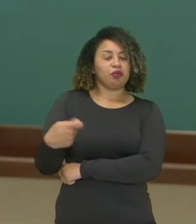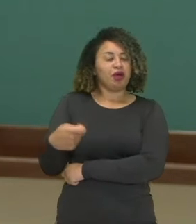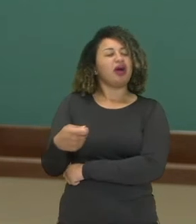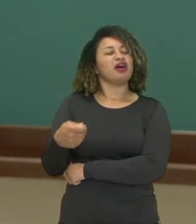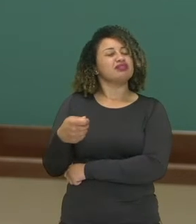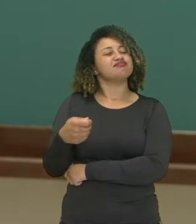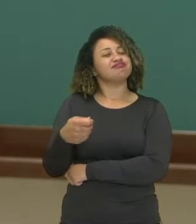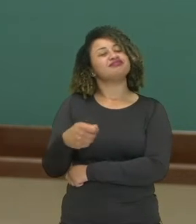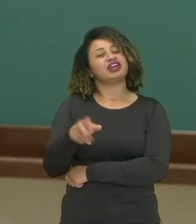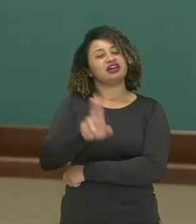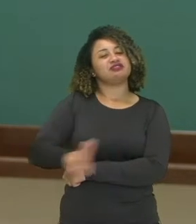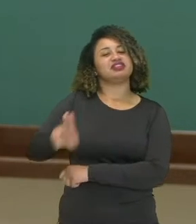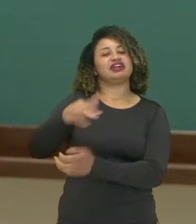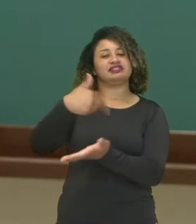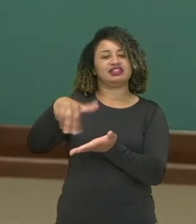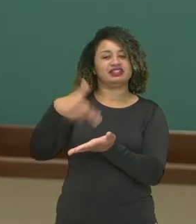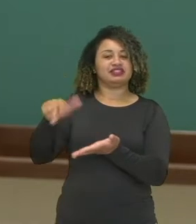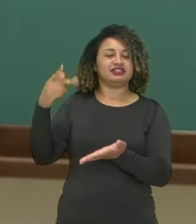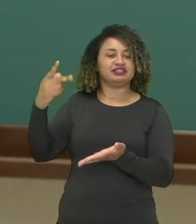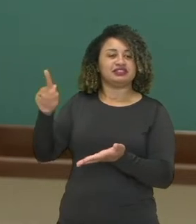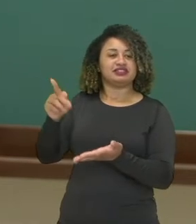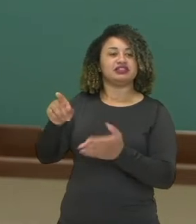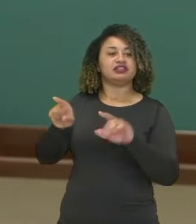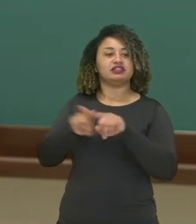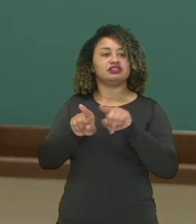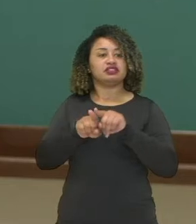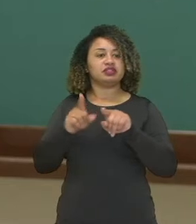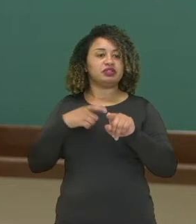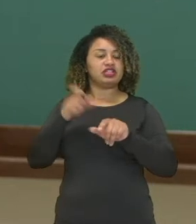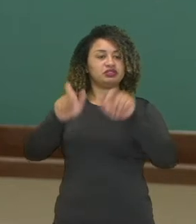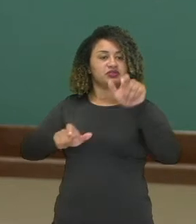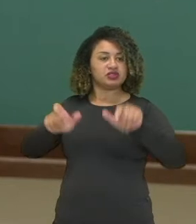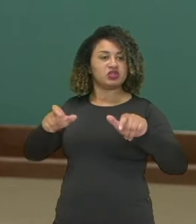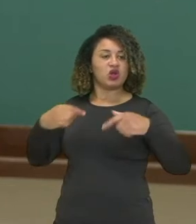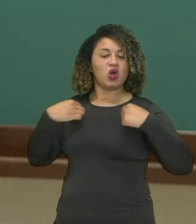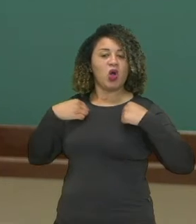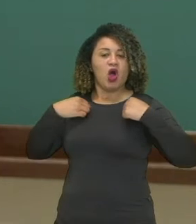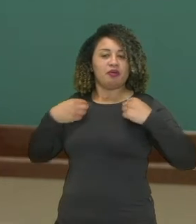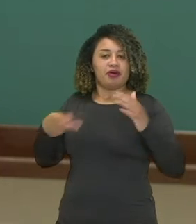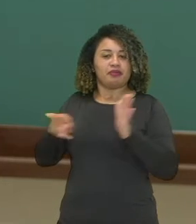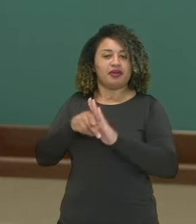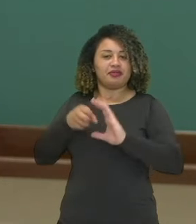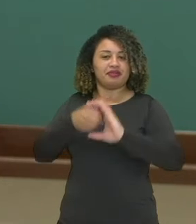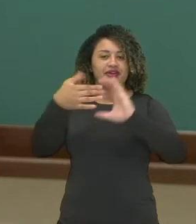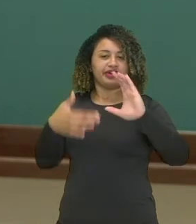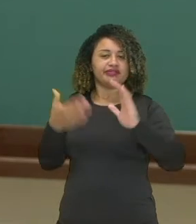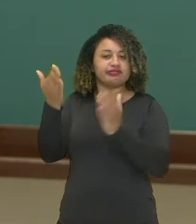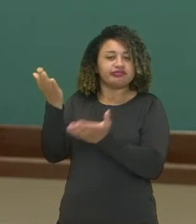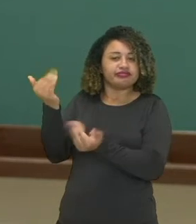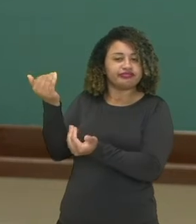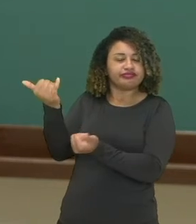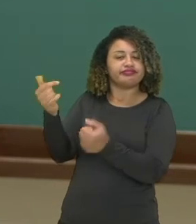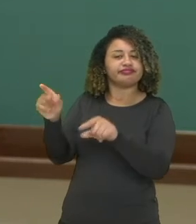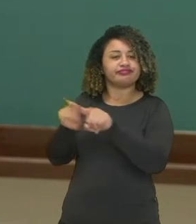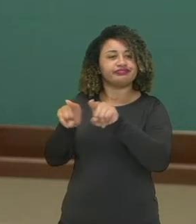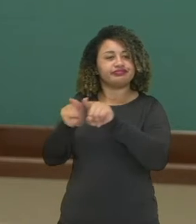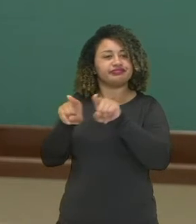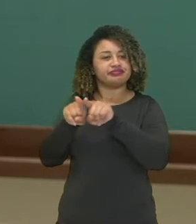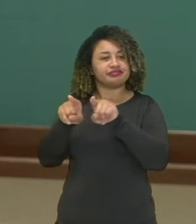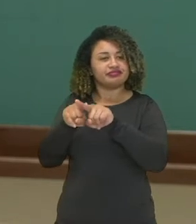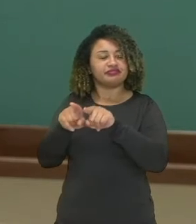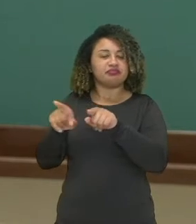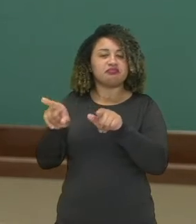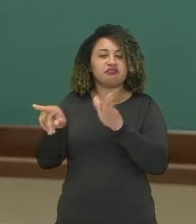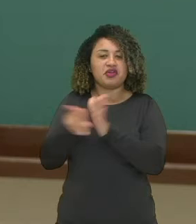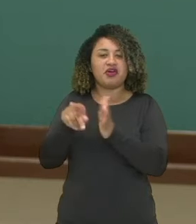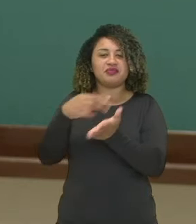españoles. Aqui nós temos as pessoas, os vestuários bem espanhol também, do